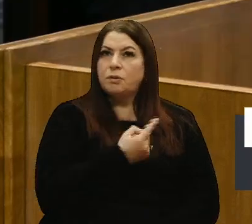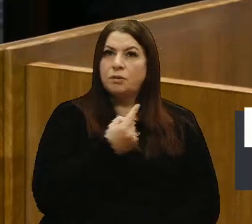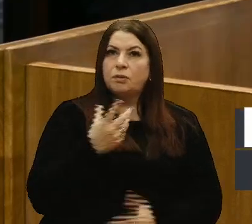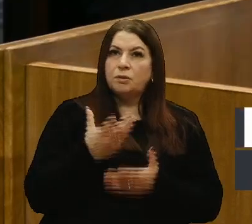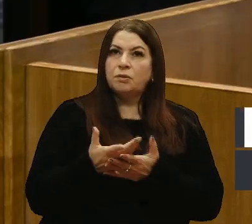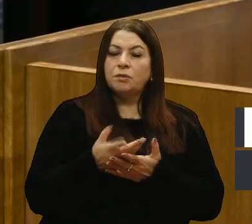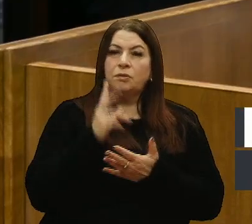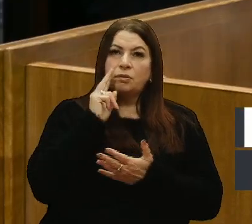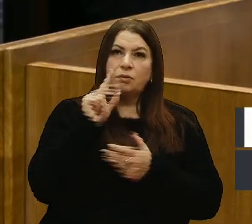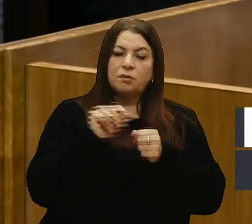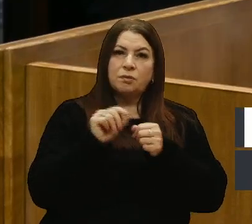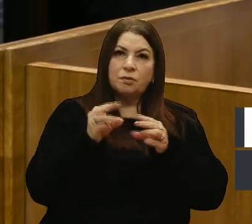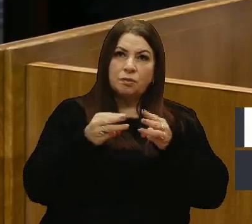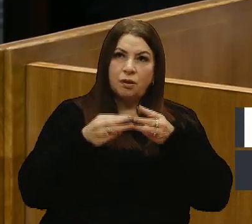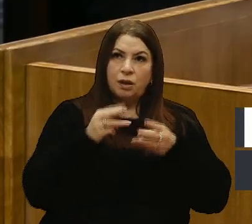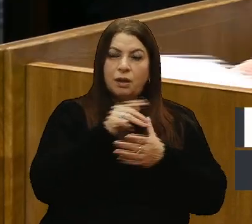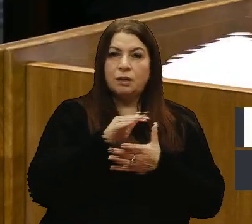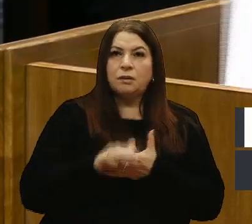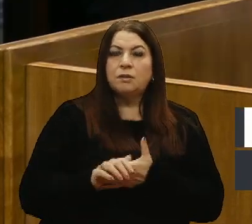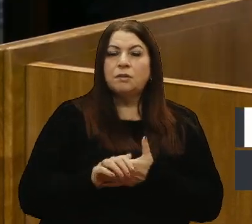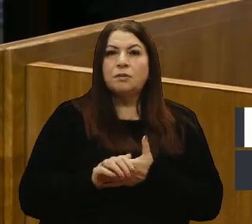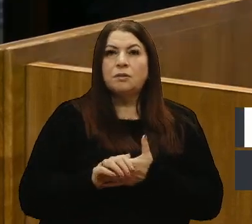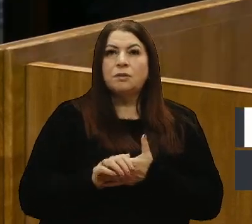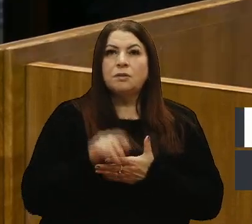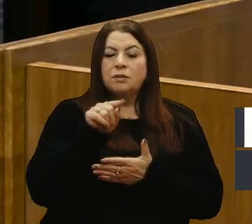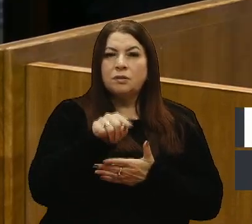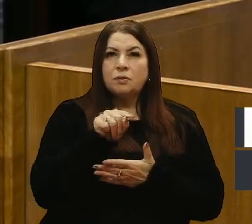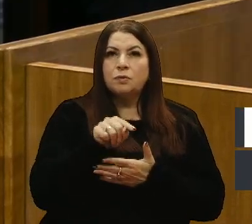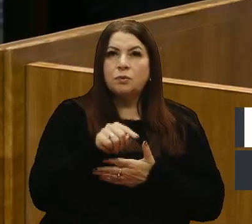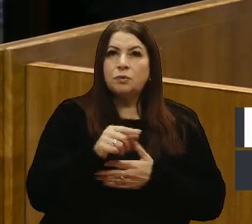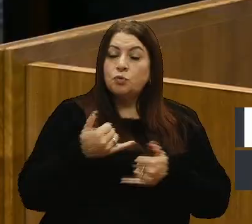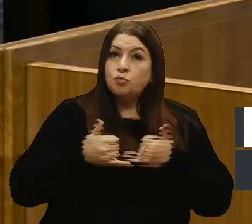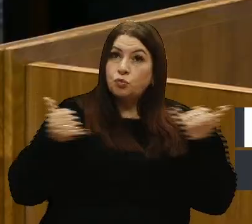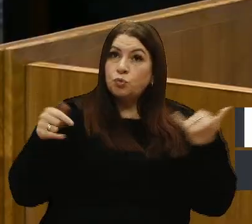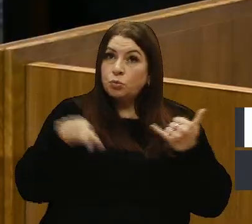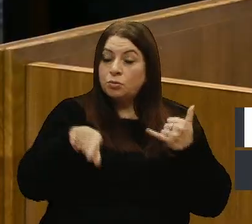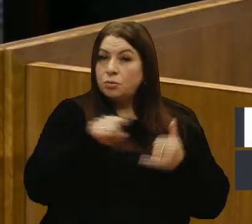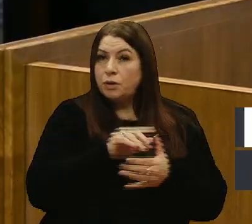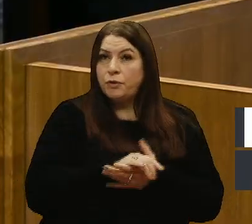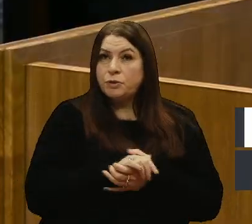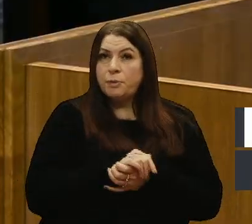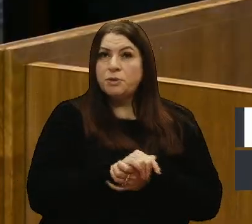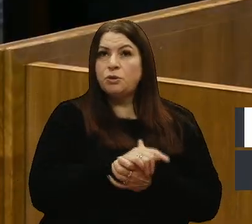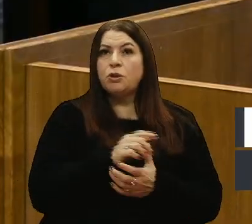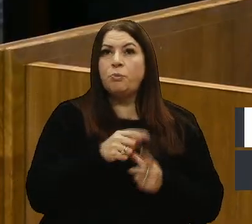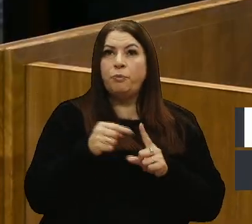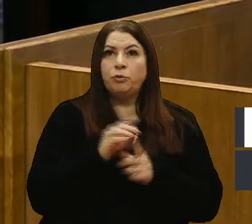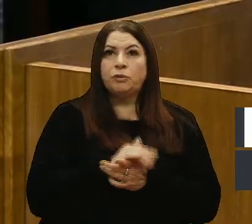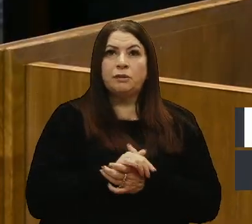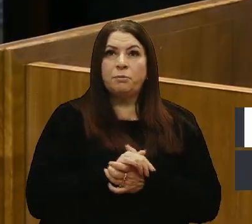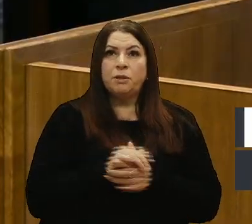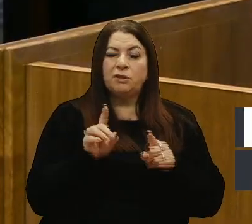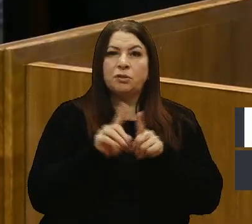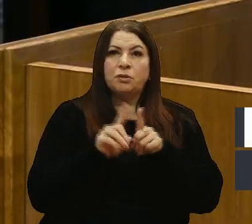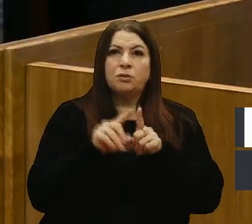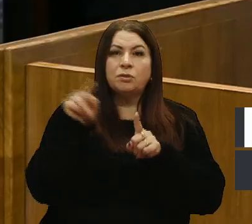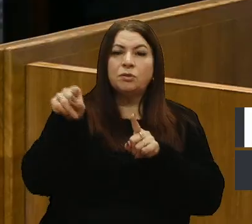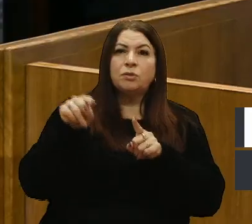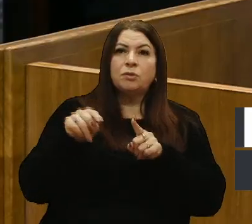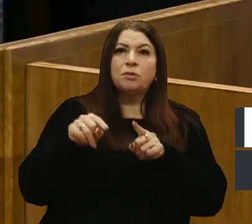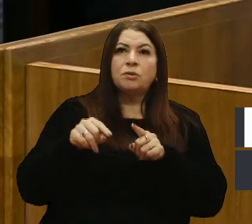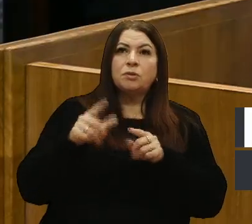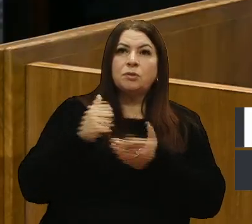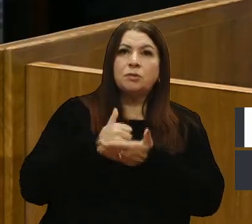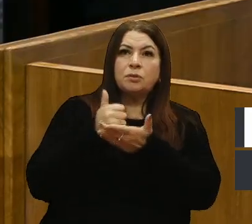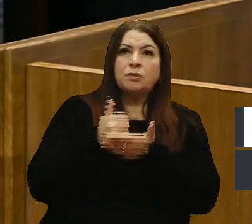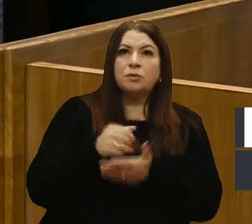A gente fez essa moção após esse caso aí que chocou o país, e lá na nossa